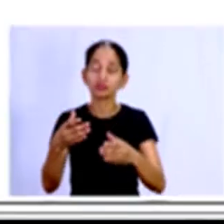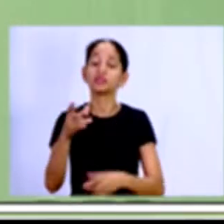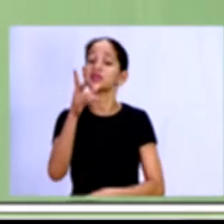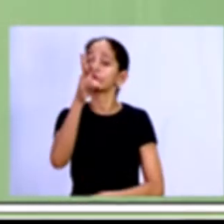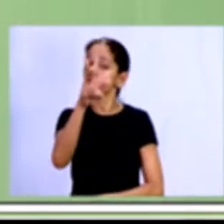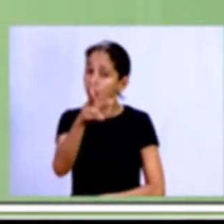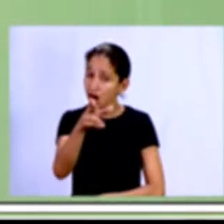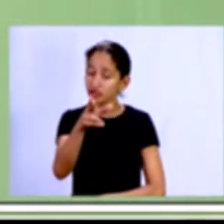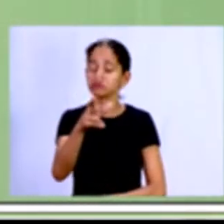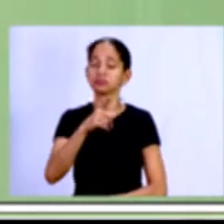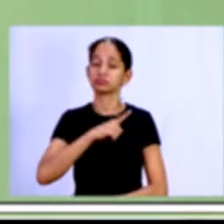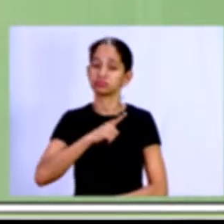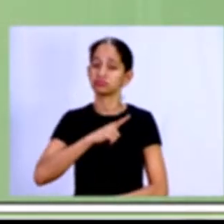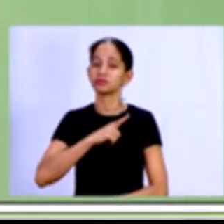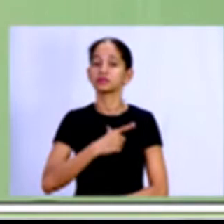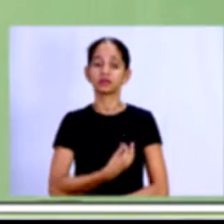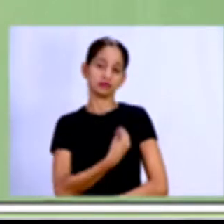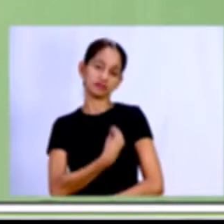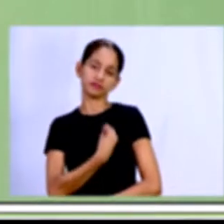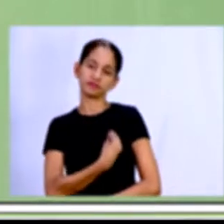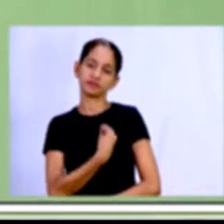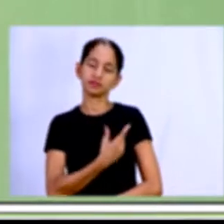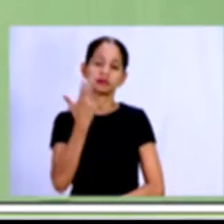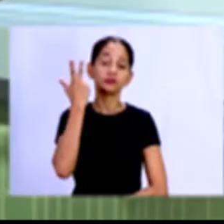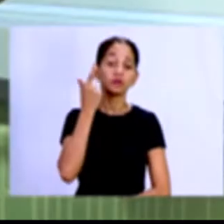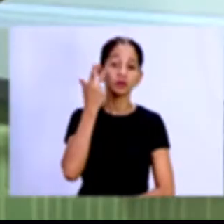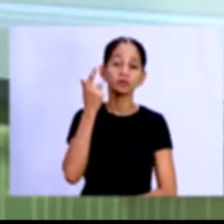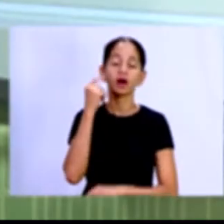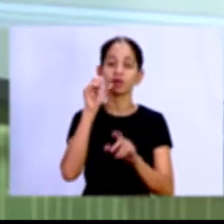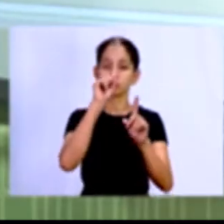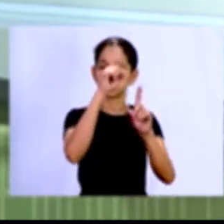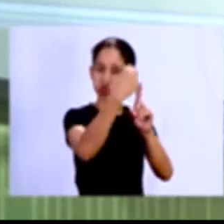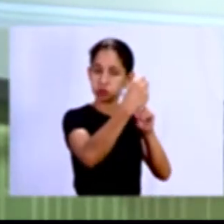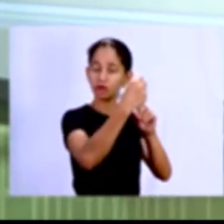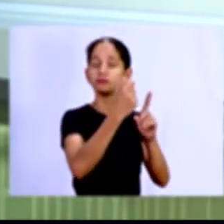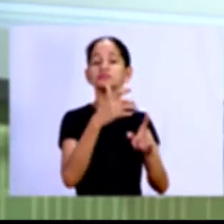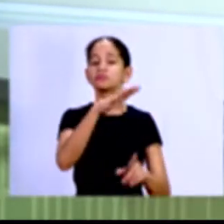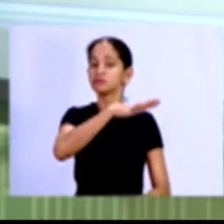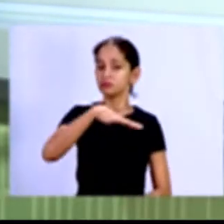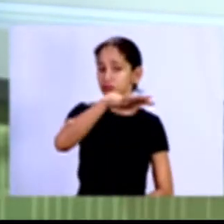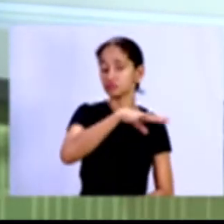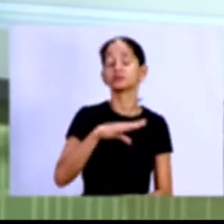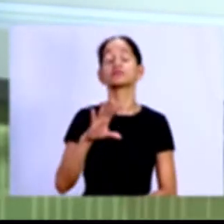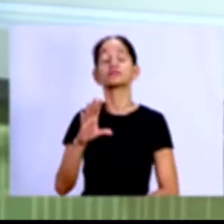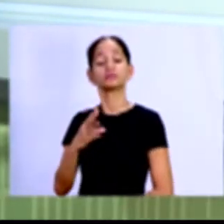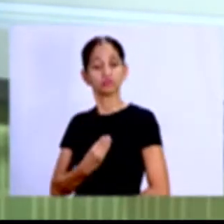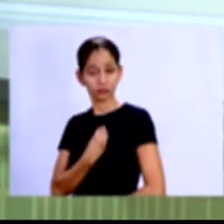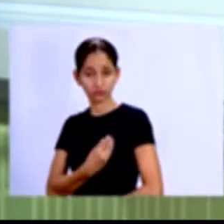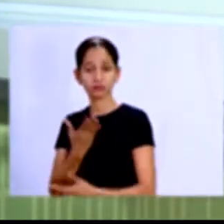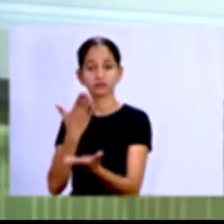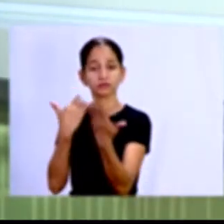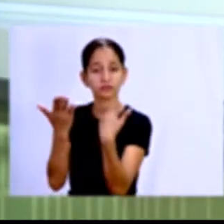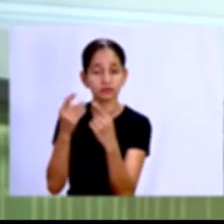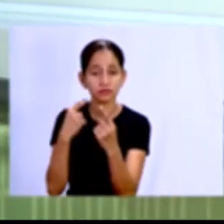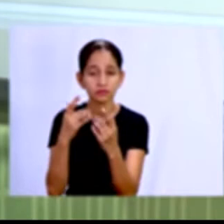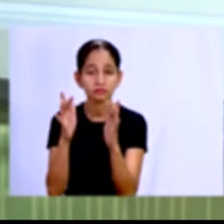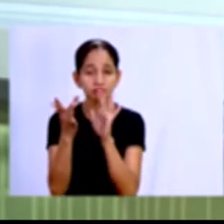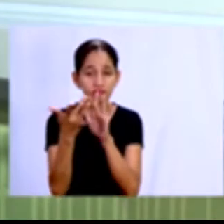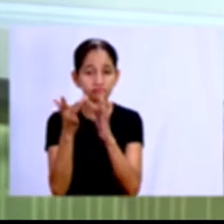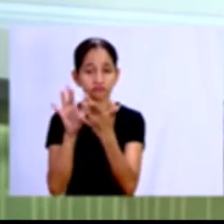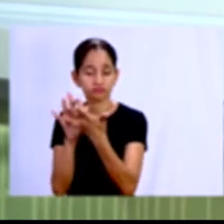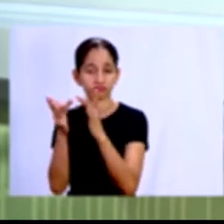temos, né, as convivências, a convivência física, nós temos também uma convivência